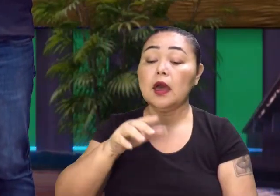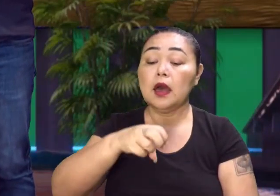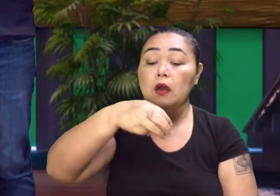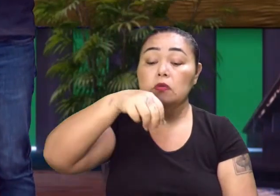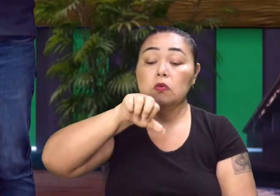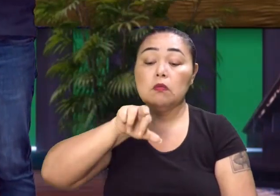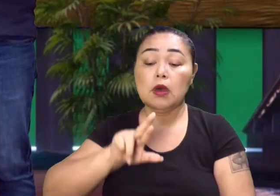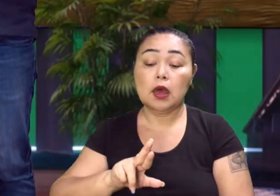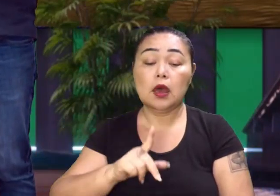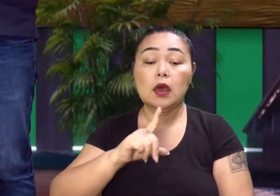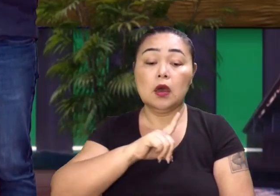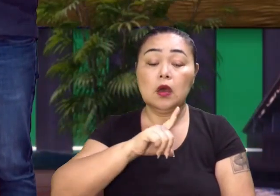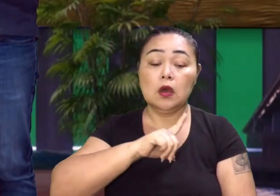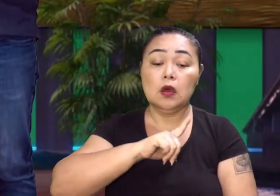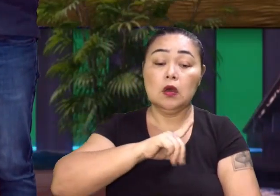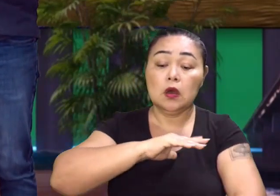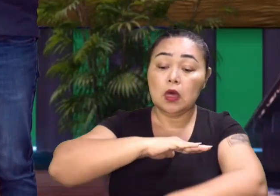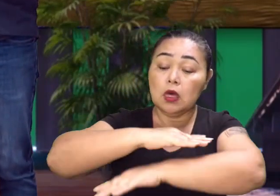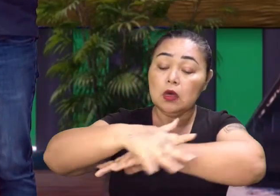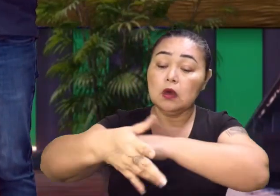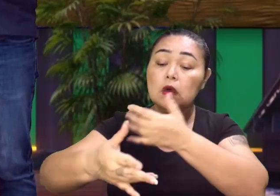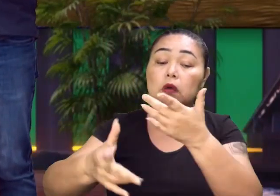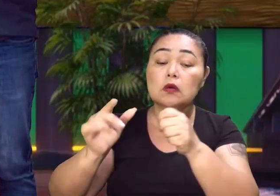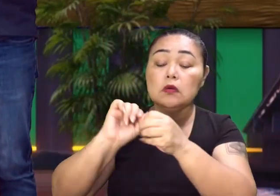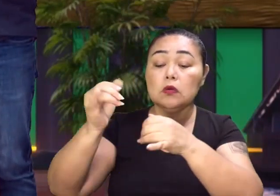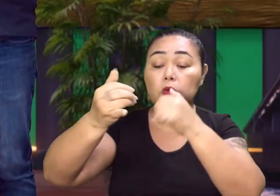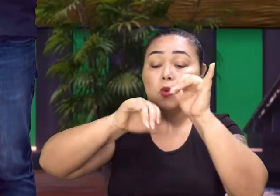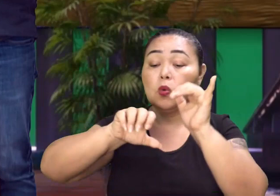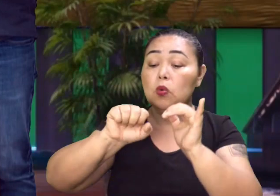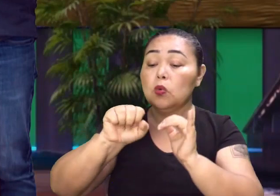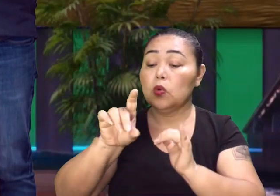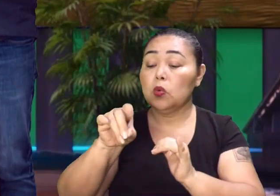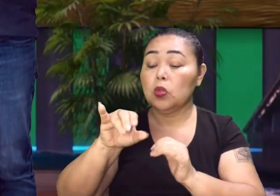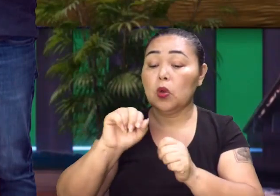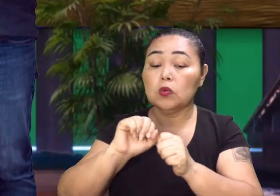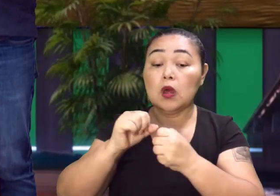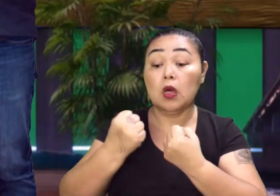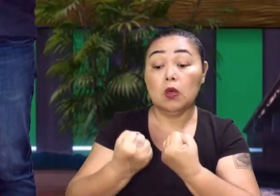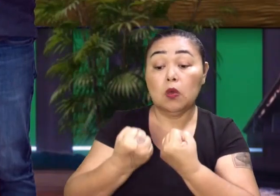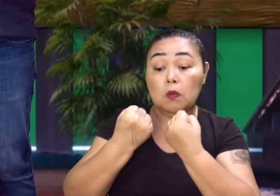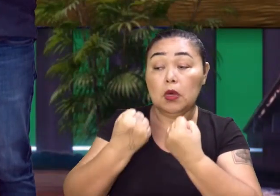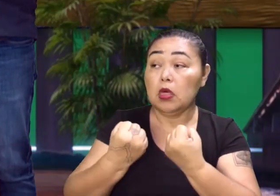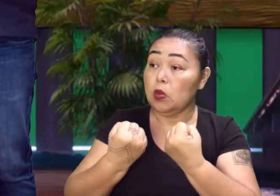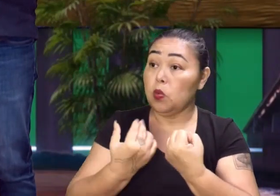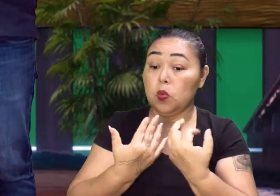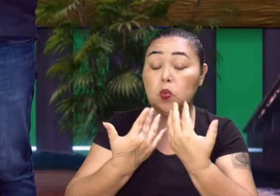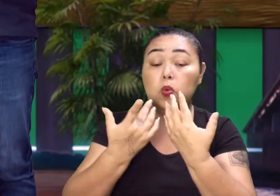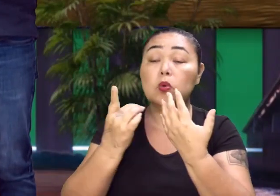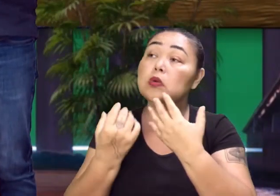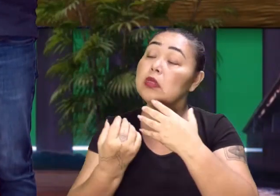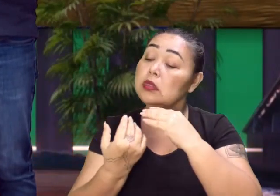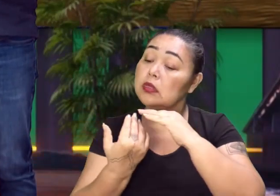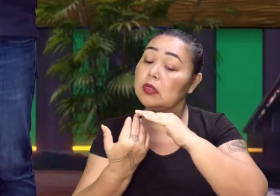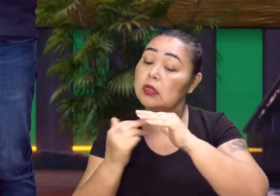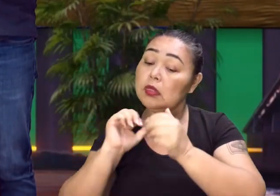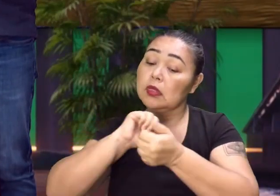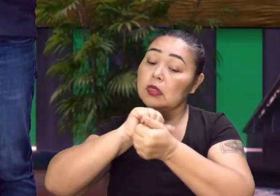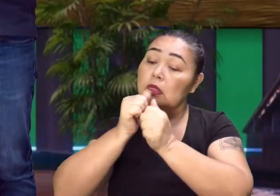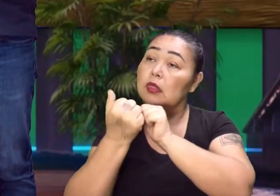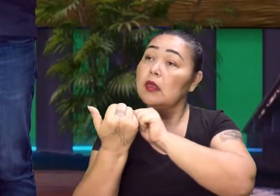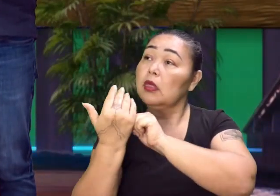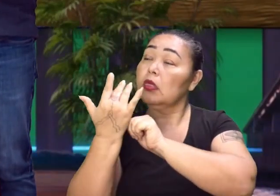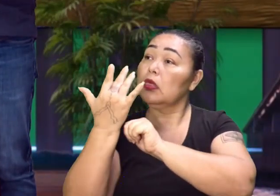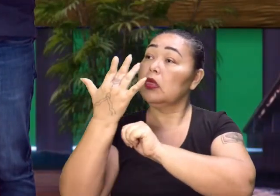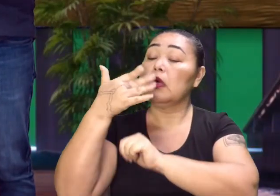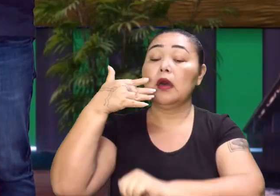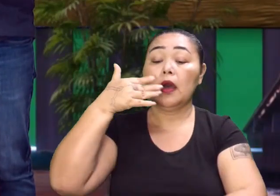observação. Por exemplo, como o elemento químico sódio é pesado, ele não sobe. Exato. Aí sobe e se transforma em água doce.